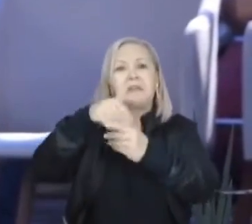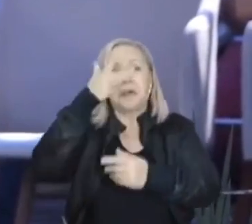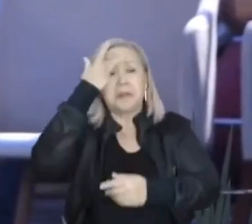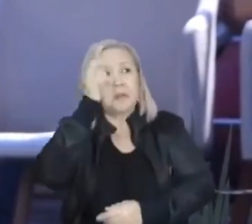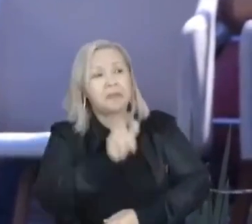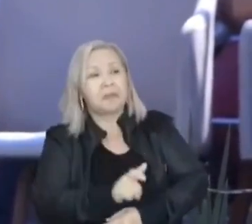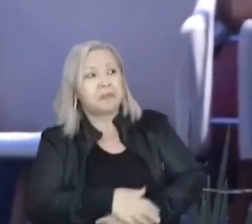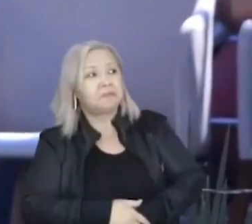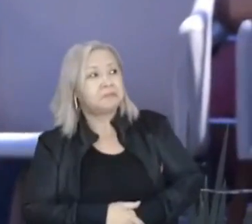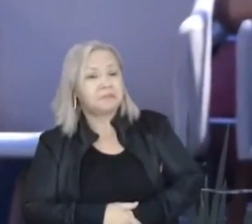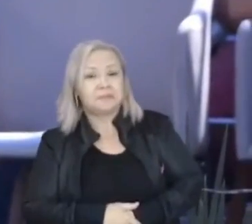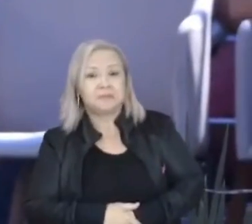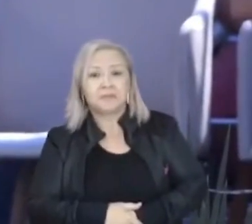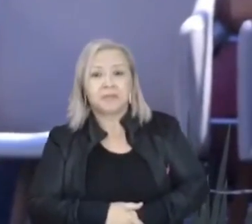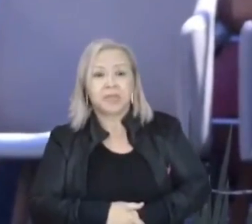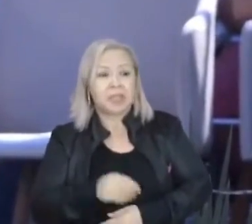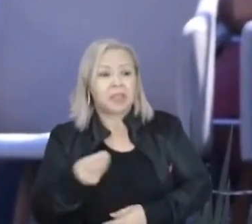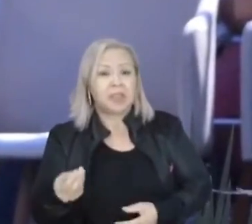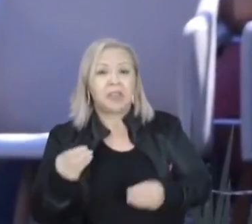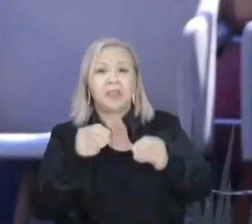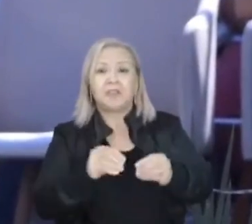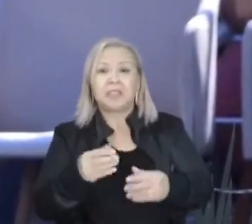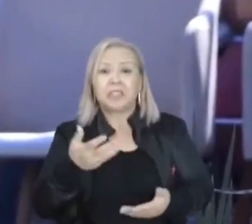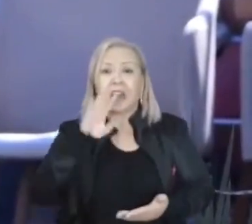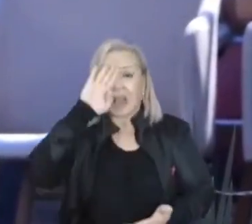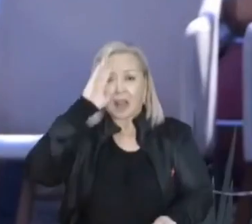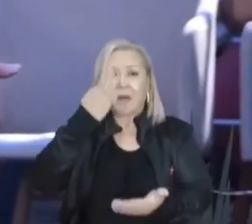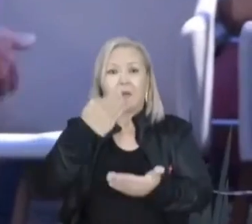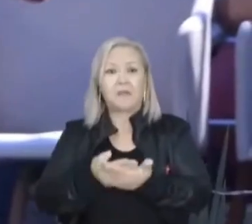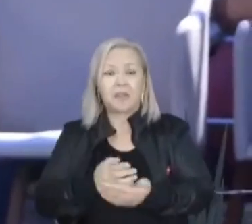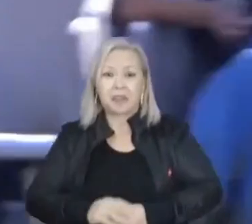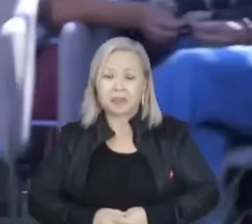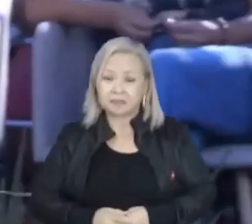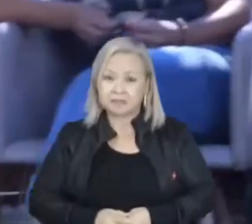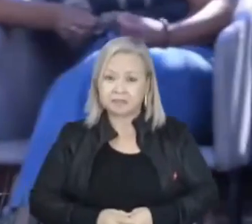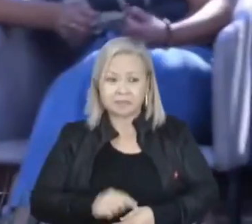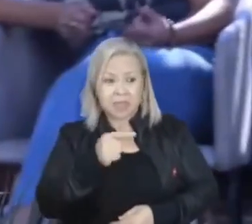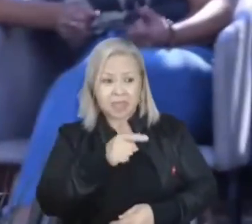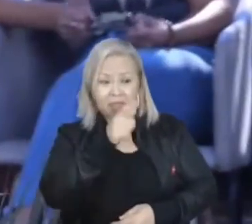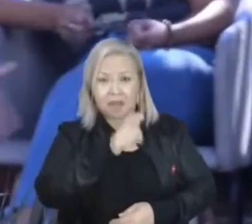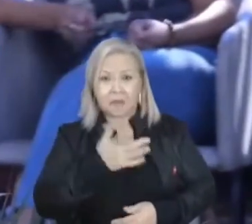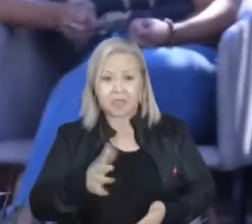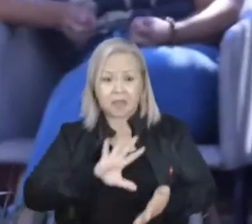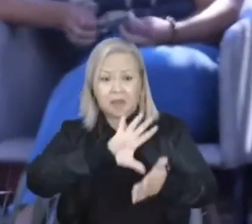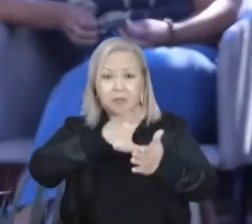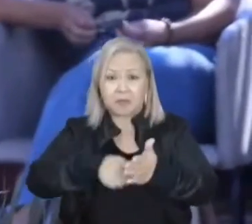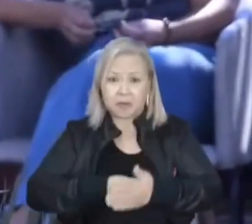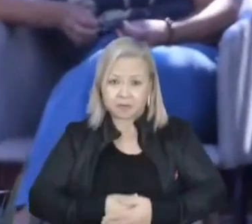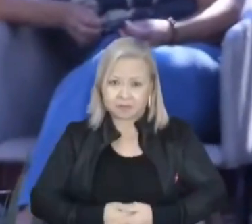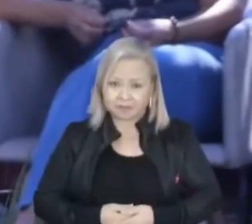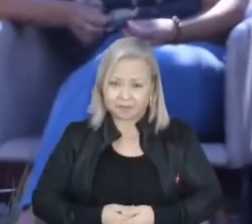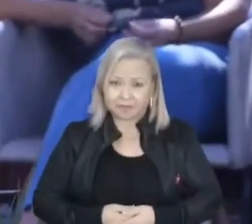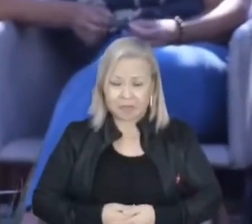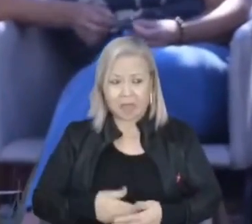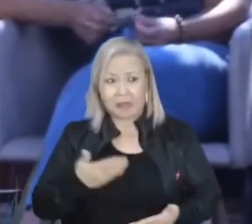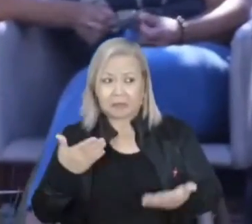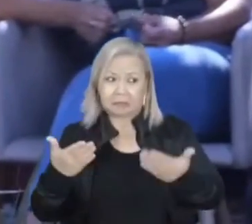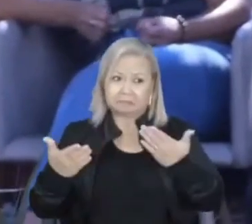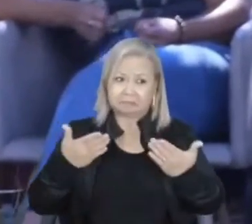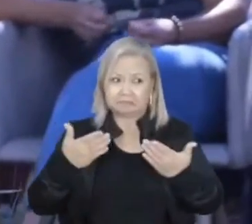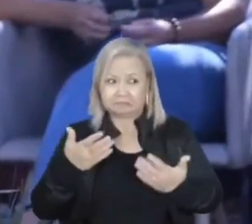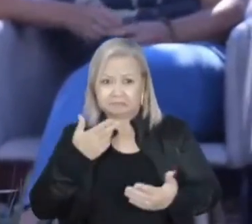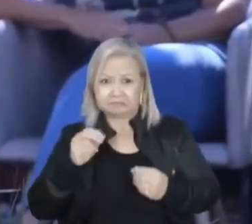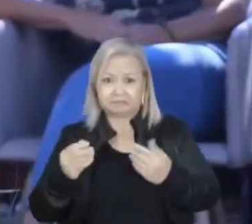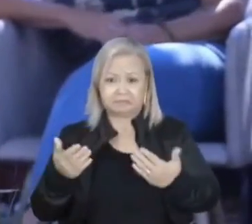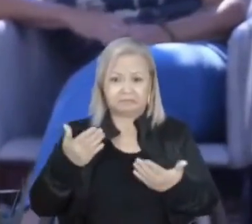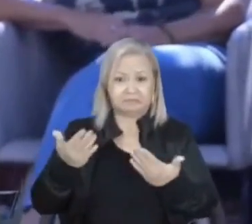está colocando uma raposa para tomar conta do galinheiro, achando que a raposa vai cuidar das galinhas. Ela vai comer as galinhas. É